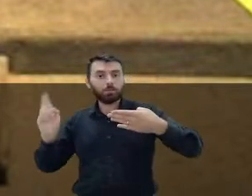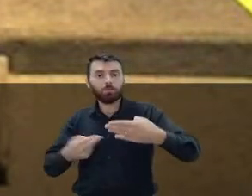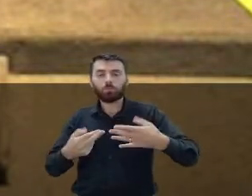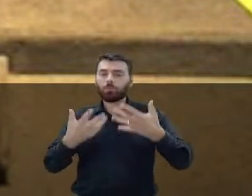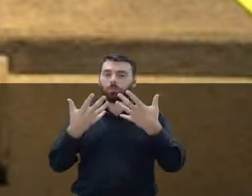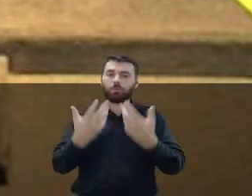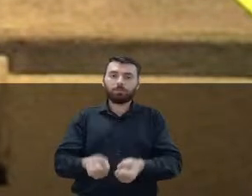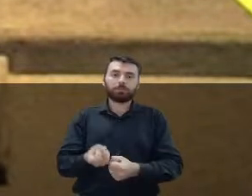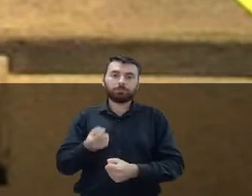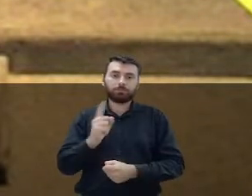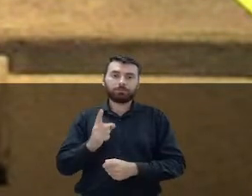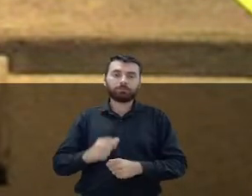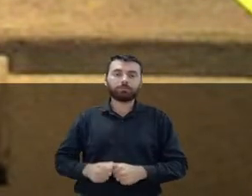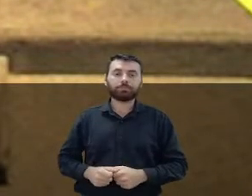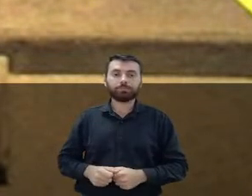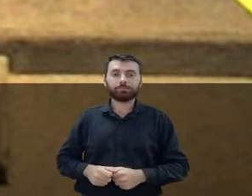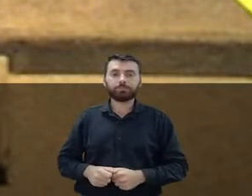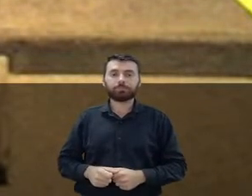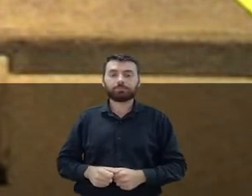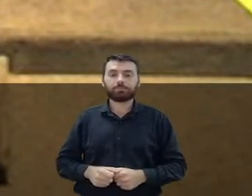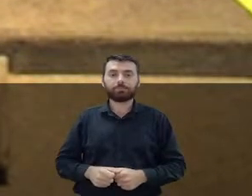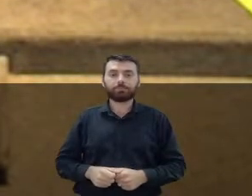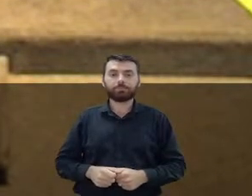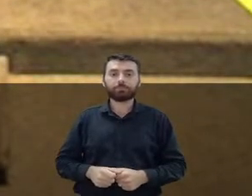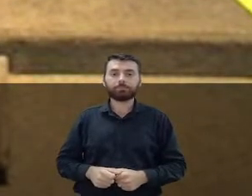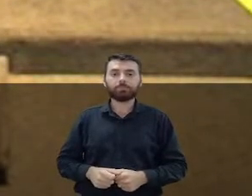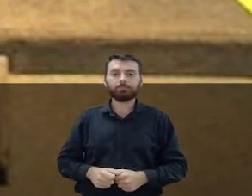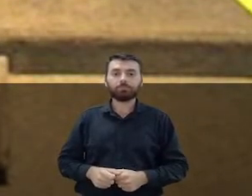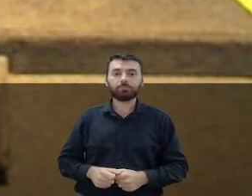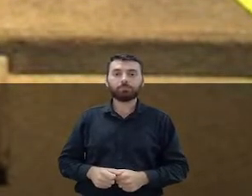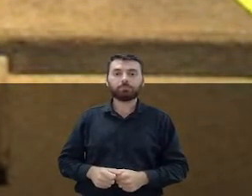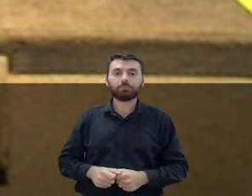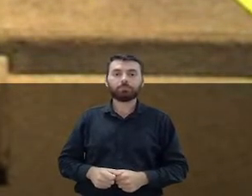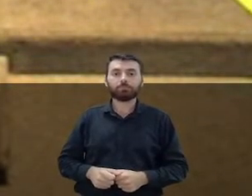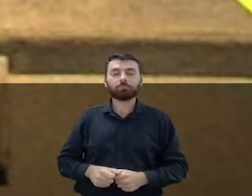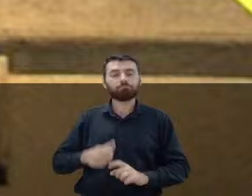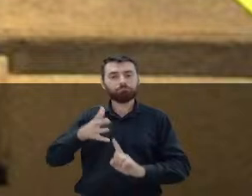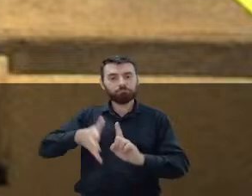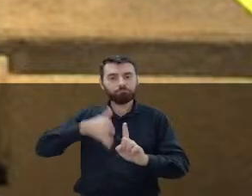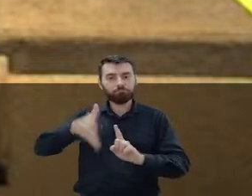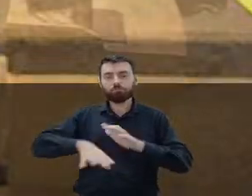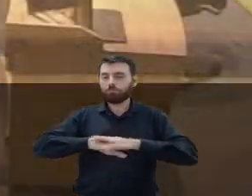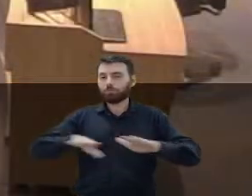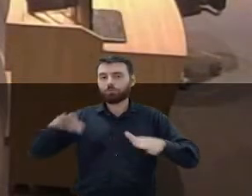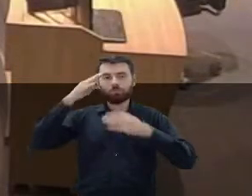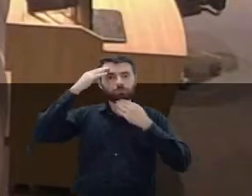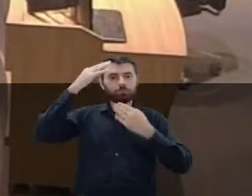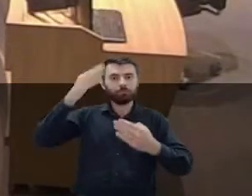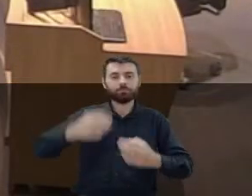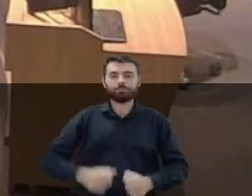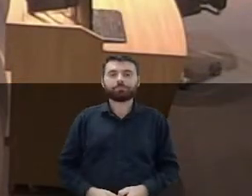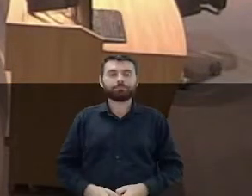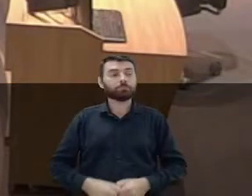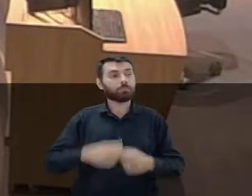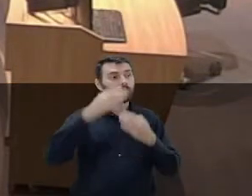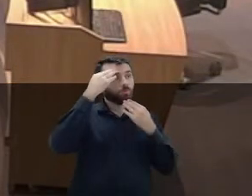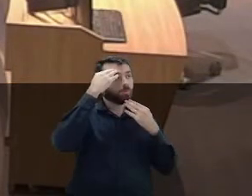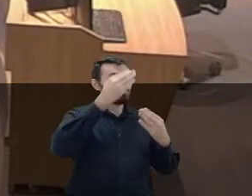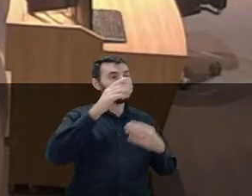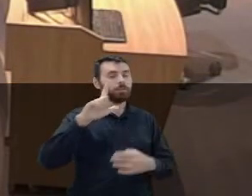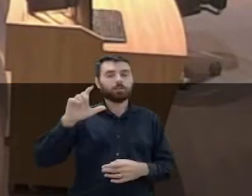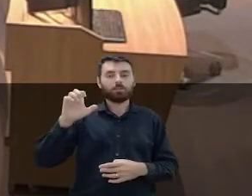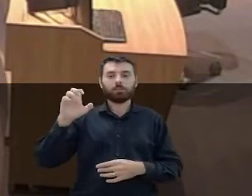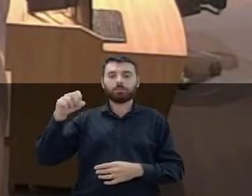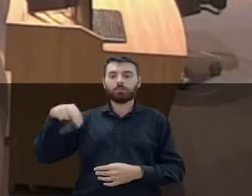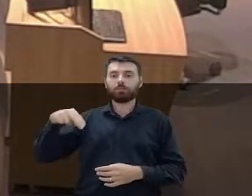a incapacidade definitiva da autora neste caso. Nesse sentido da sustentação, muito obrigado. Obrigado, doutor Leonardo.